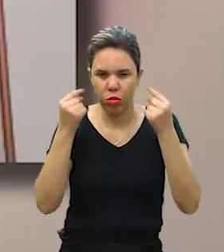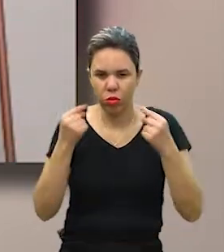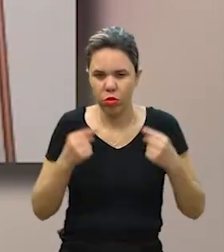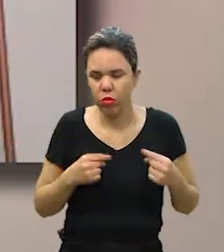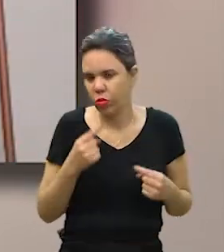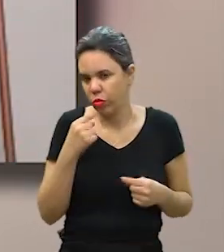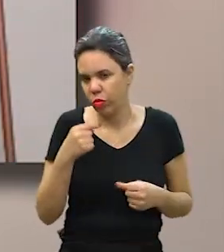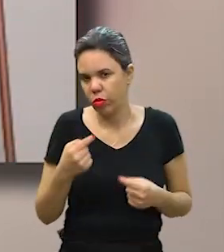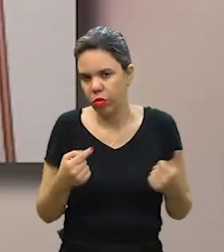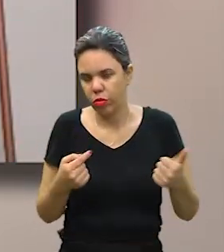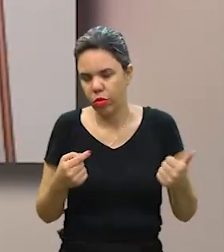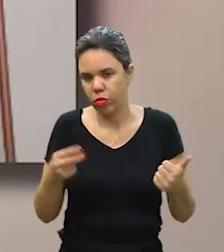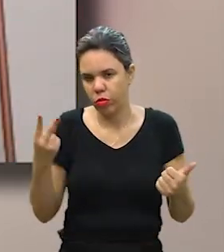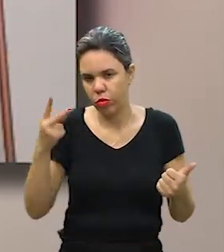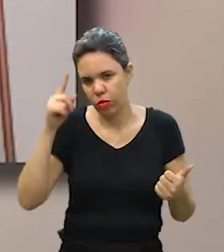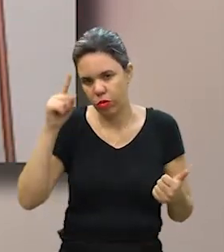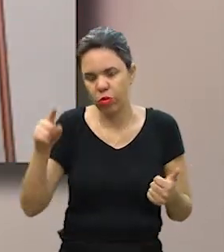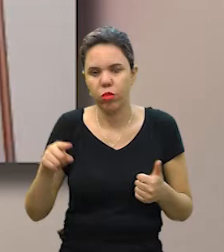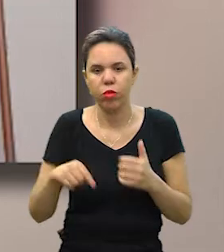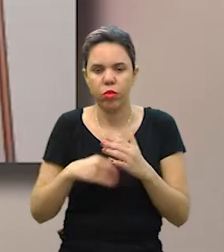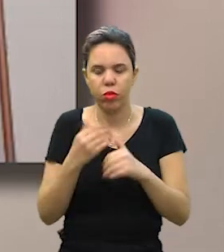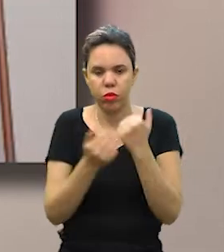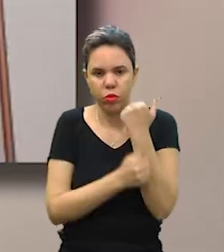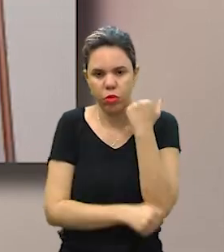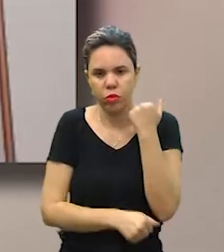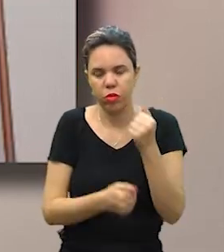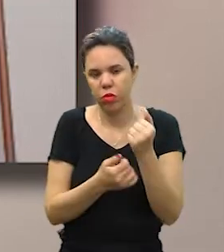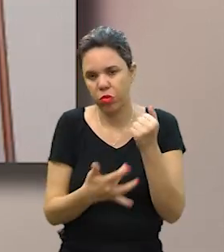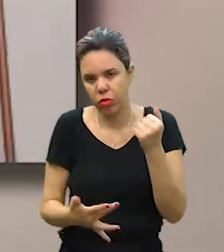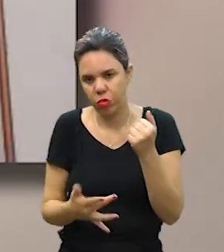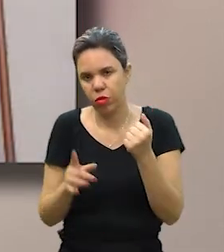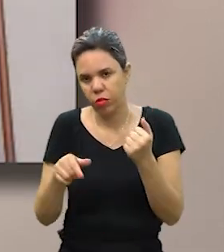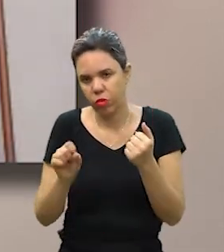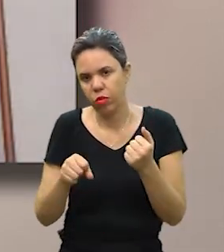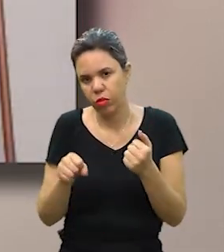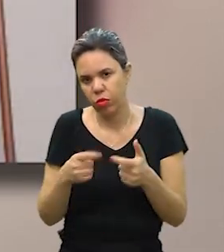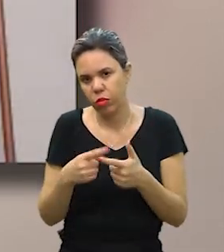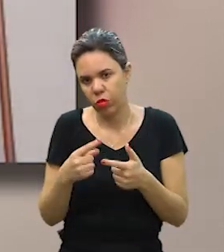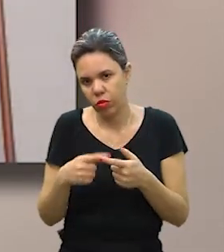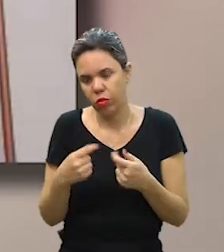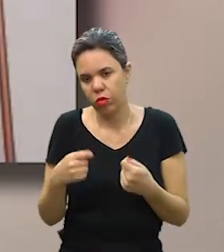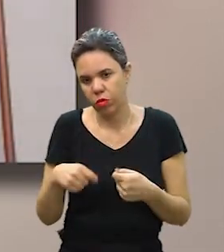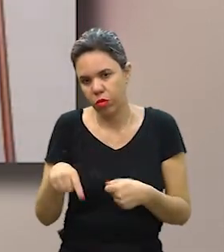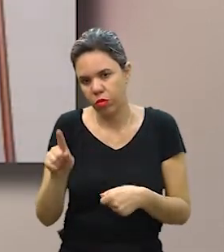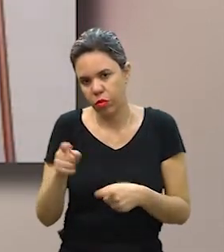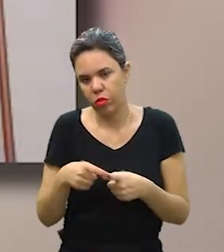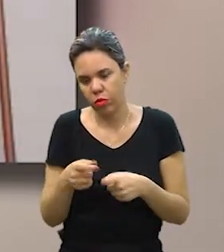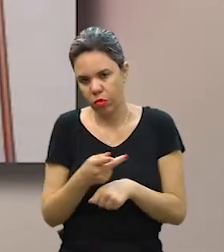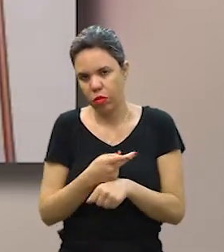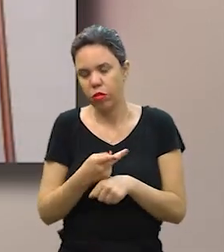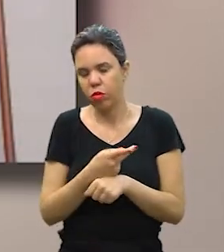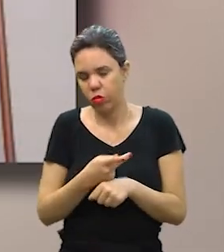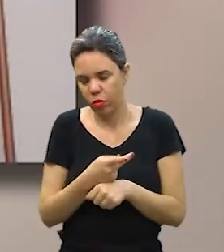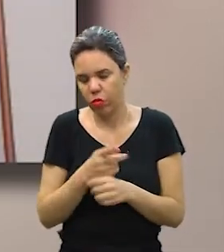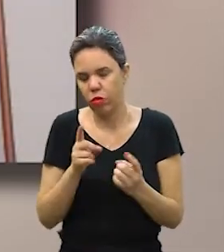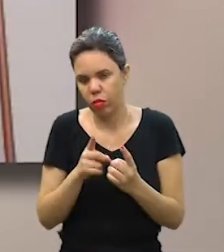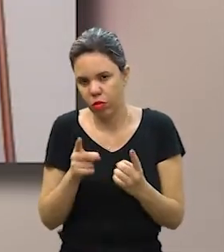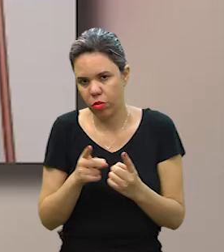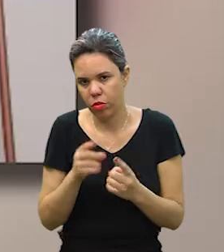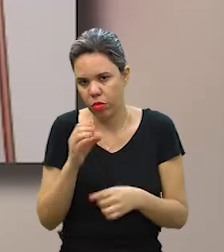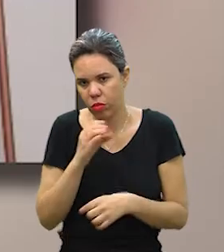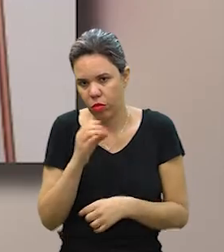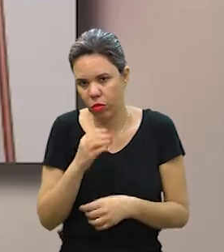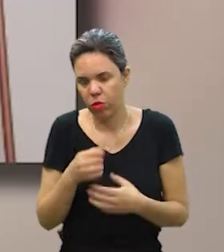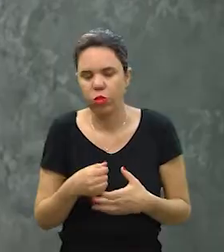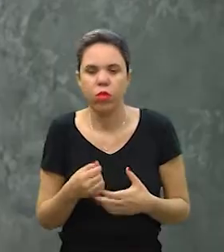corpo no primeiro, segundo dia, evoluiu com uma diarreia com sangue. Isso sim, você tem que procurar um atendimento aí